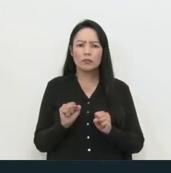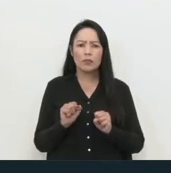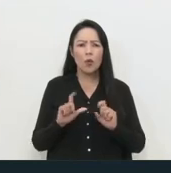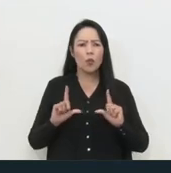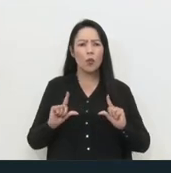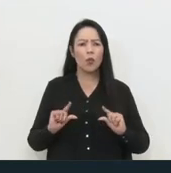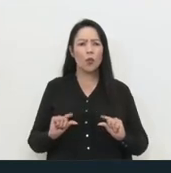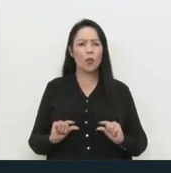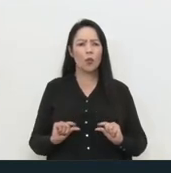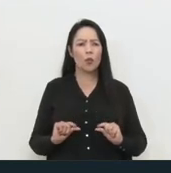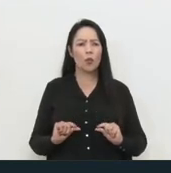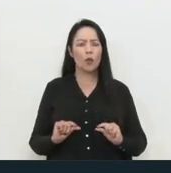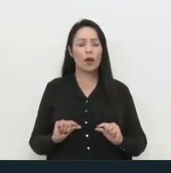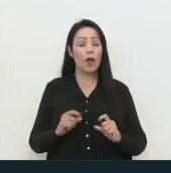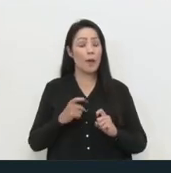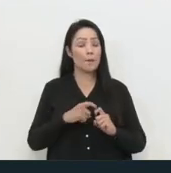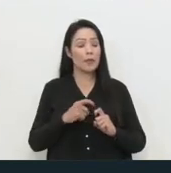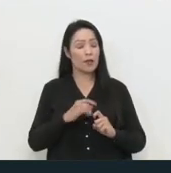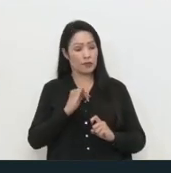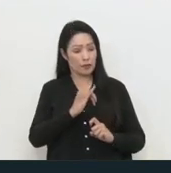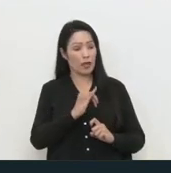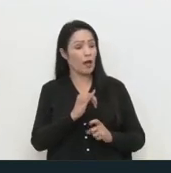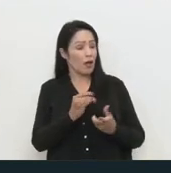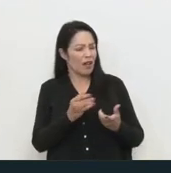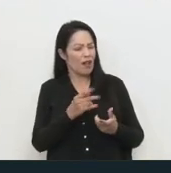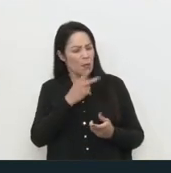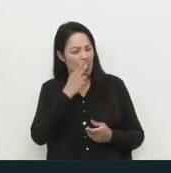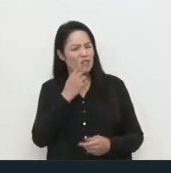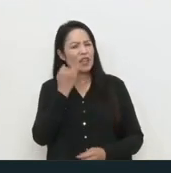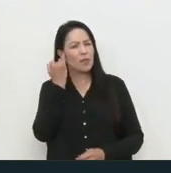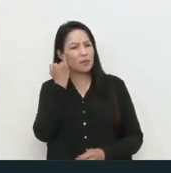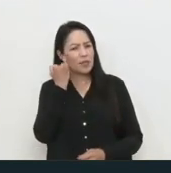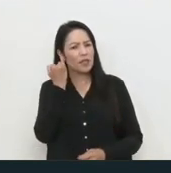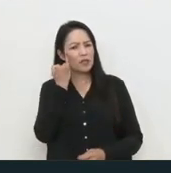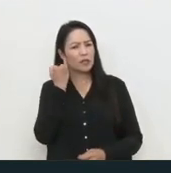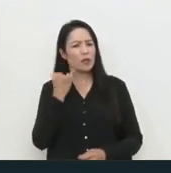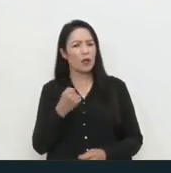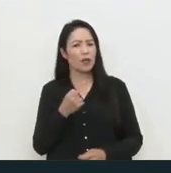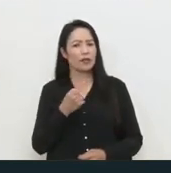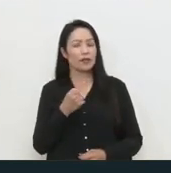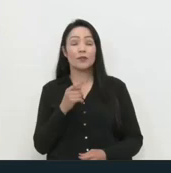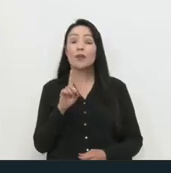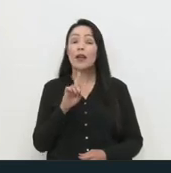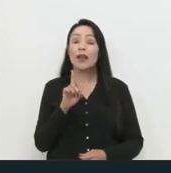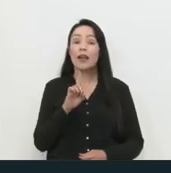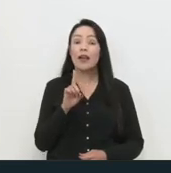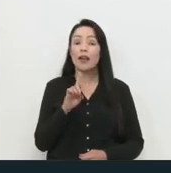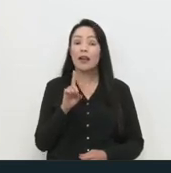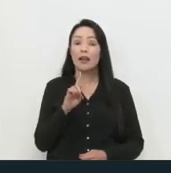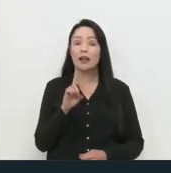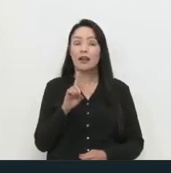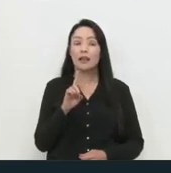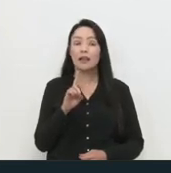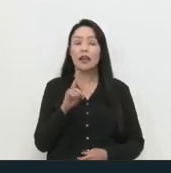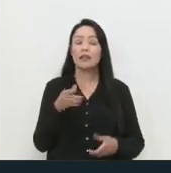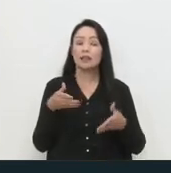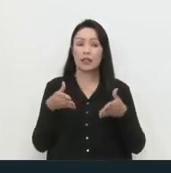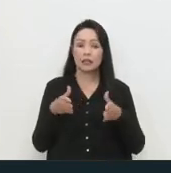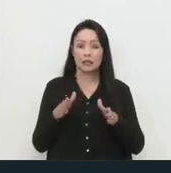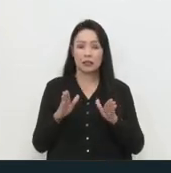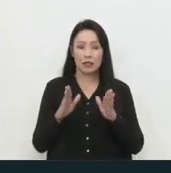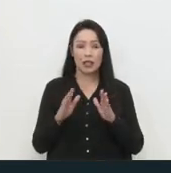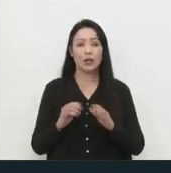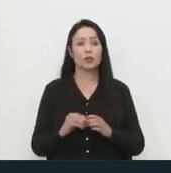dizia para ela a maluca preguiçosa não ela nasceu